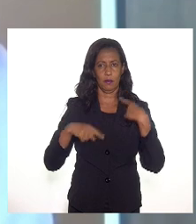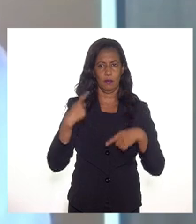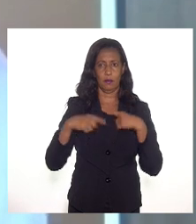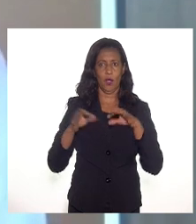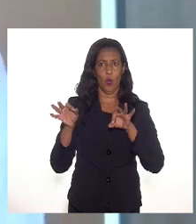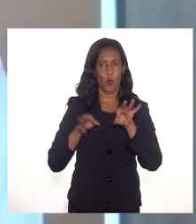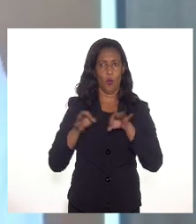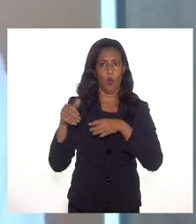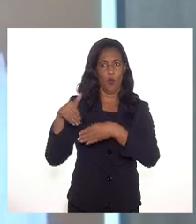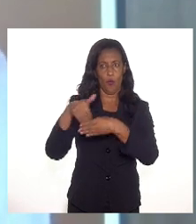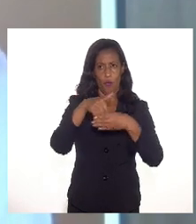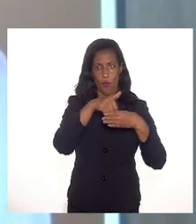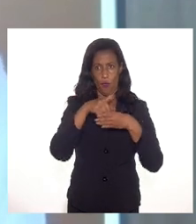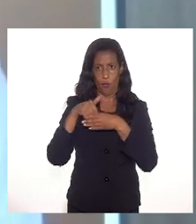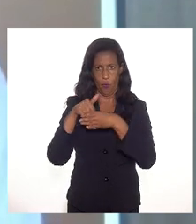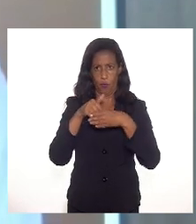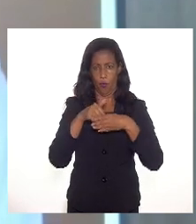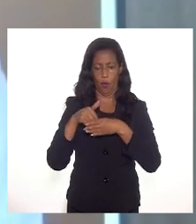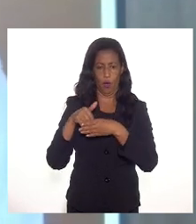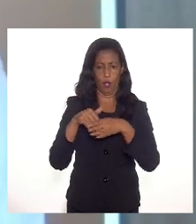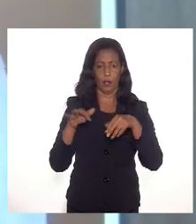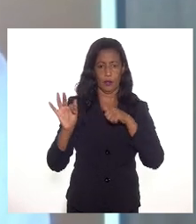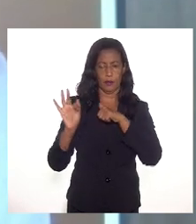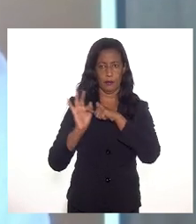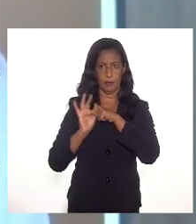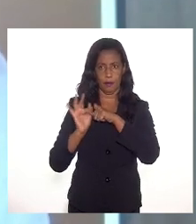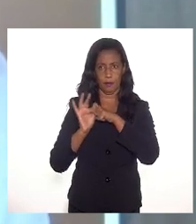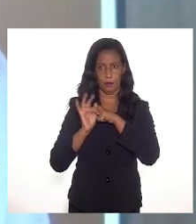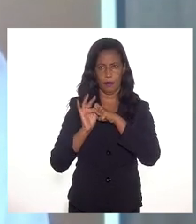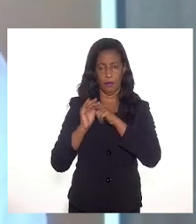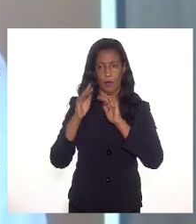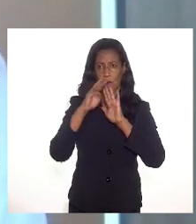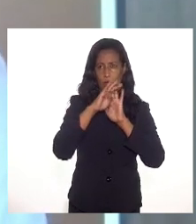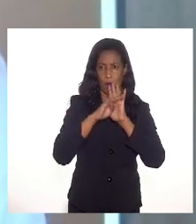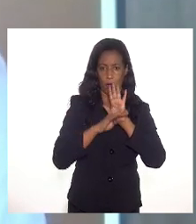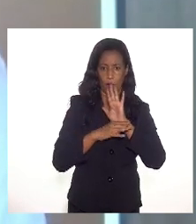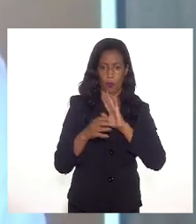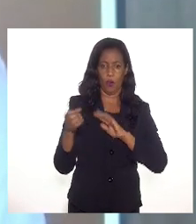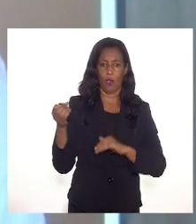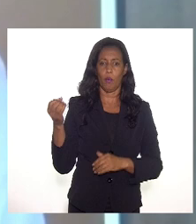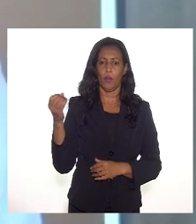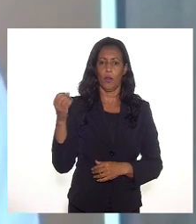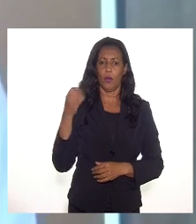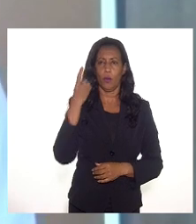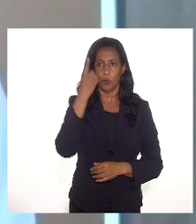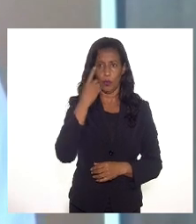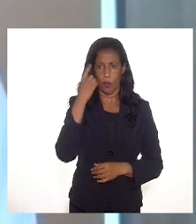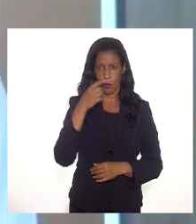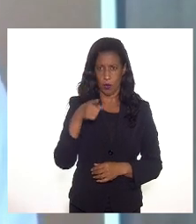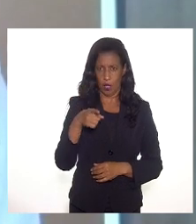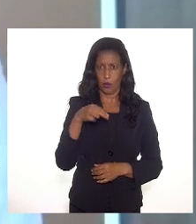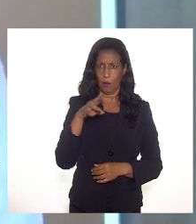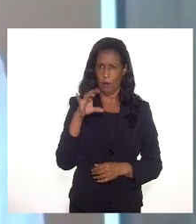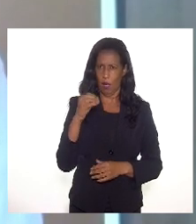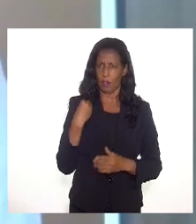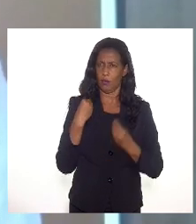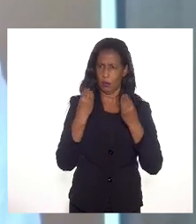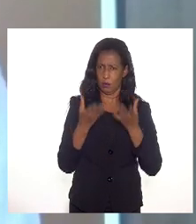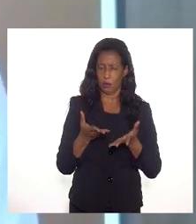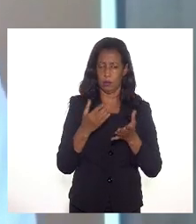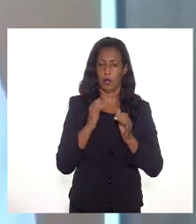projeto volta às comissões técnicas para recebimento das emendas, conforme o novo deputado Márcio Canella já deu a sua contribuição,